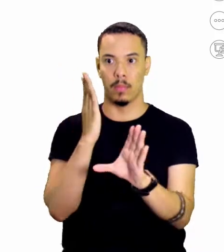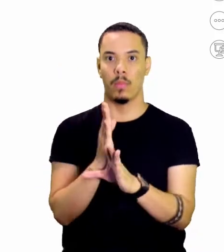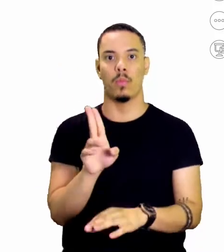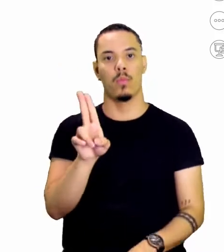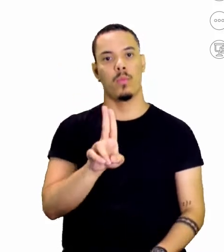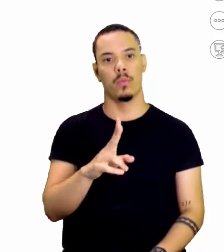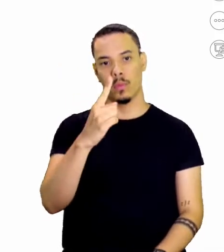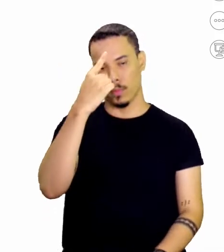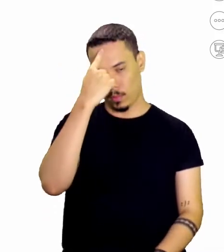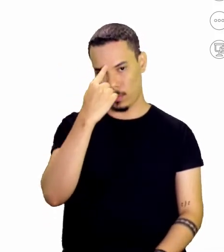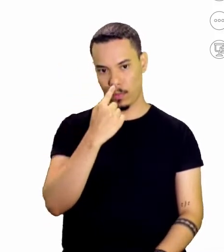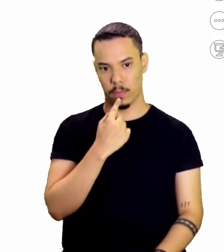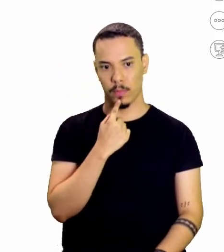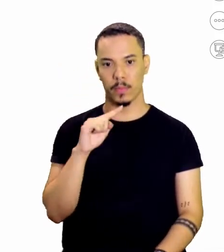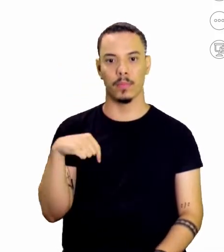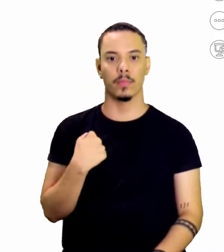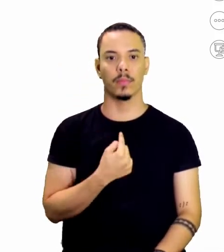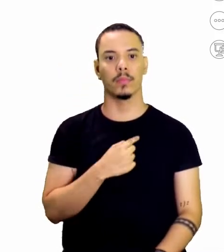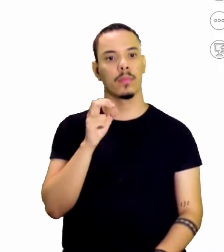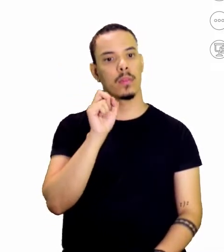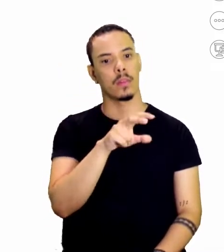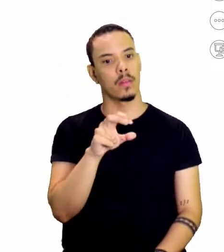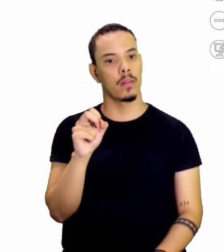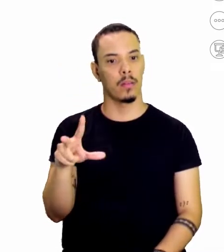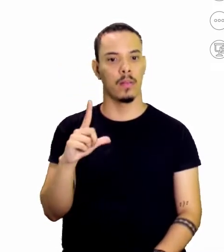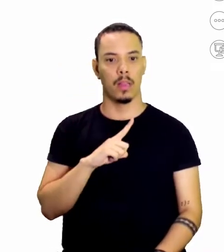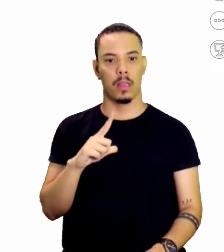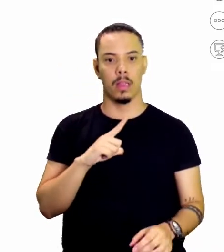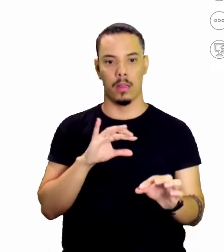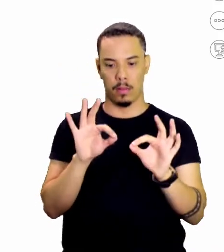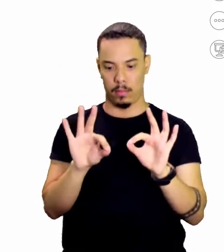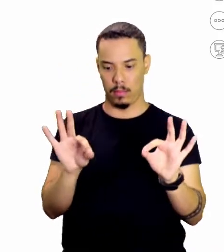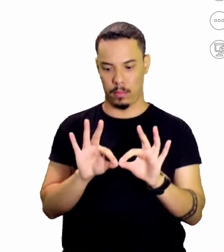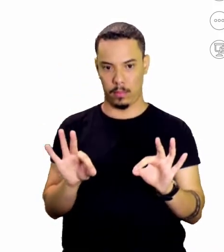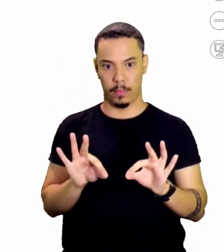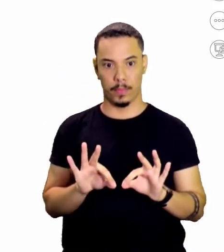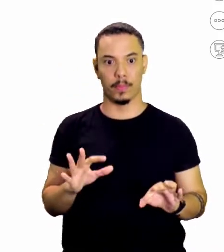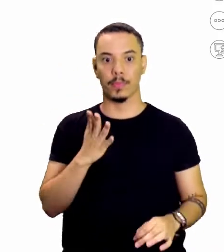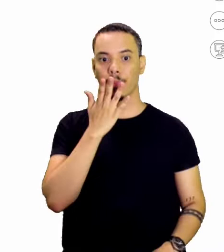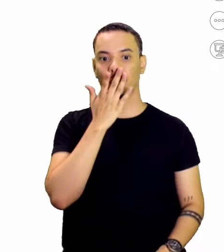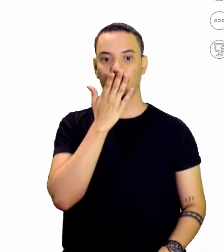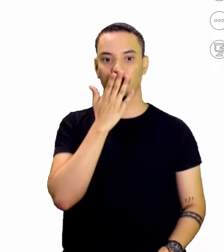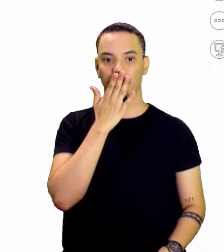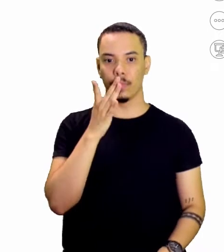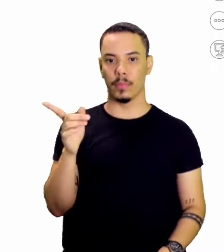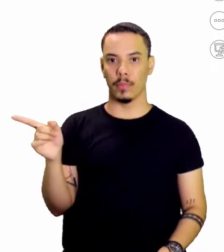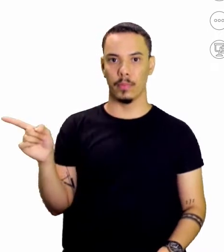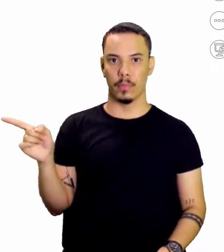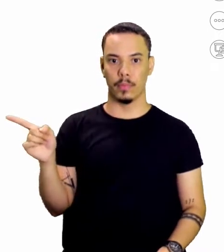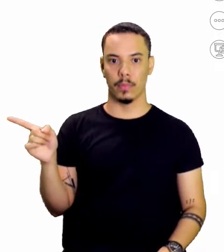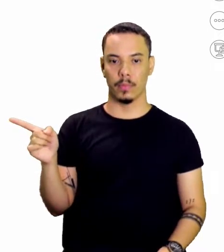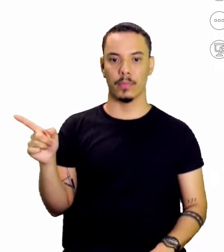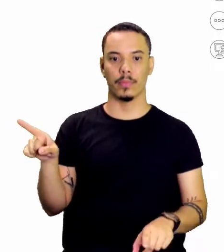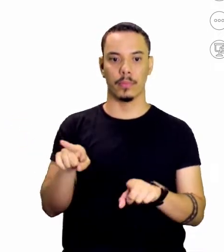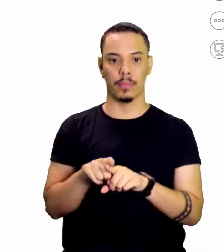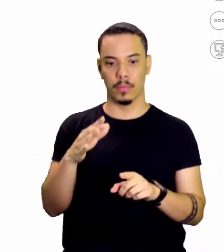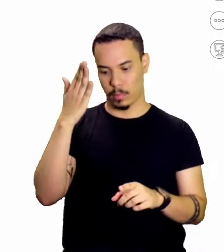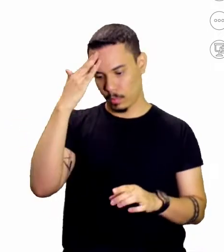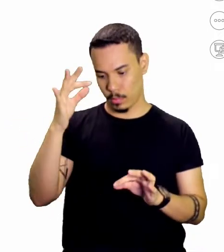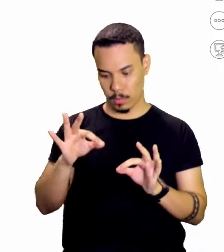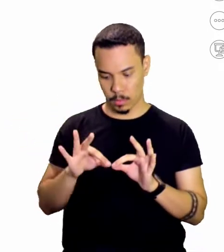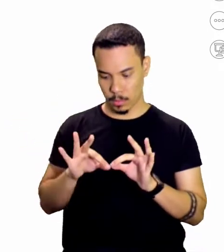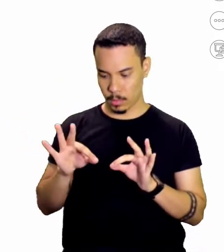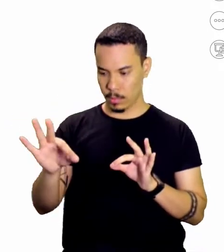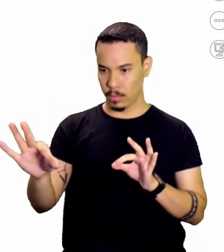imagem e vamos as linhas pintadas lá tem as minhas pintado né E quando noção do tamanho de uma quadra